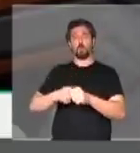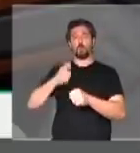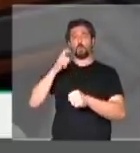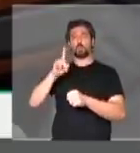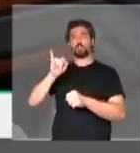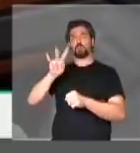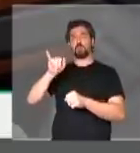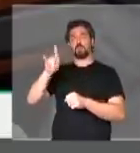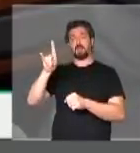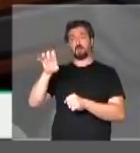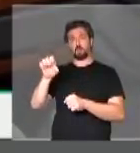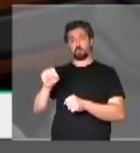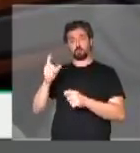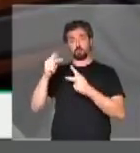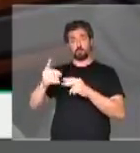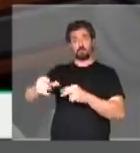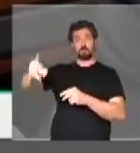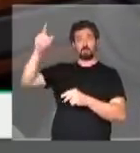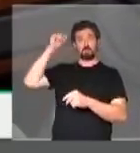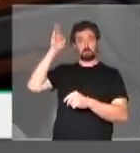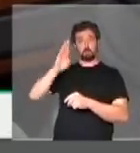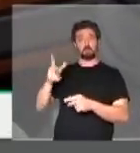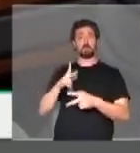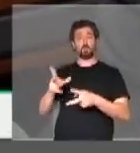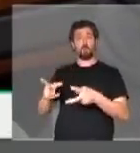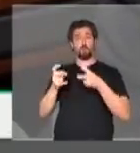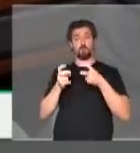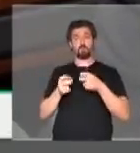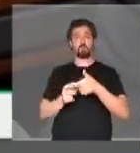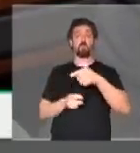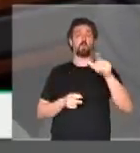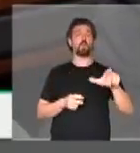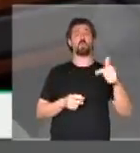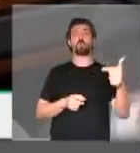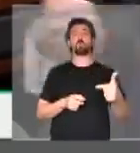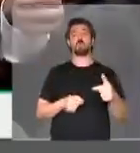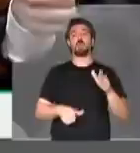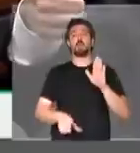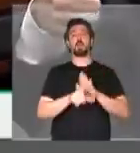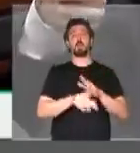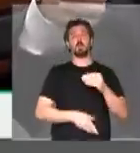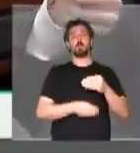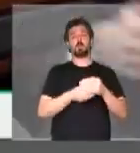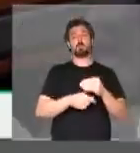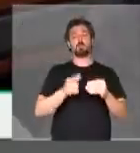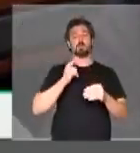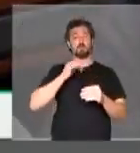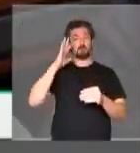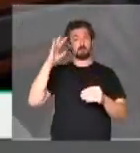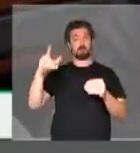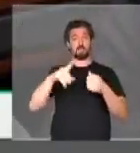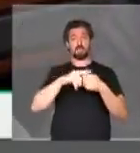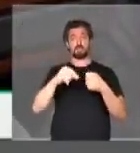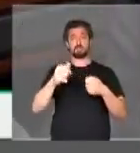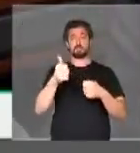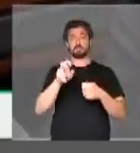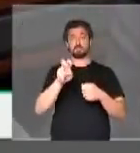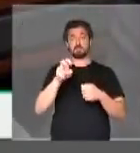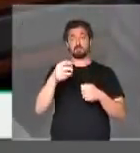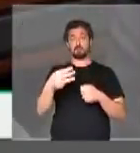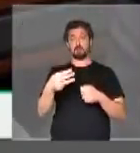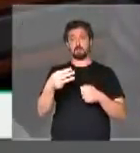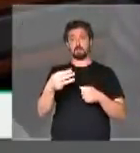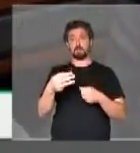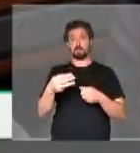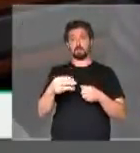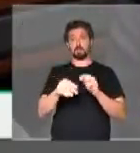lucros e dividendos, como já foi cobrado no Brasil, e o outro nada mais é do que a lei complementar que está prevista no artigo